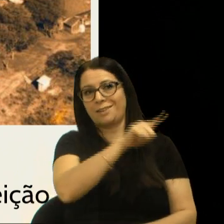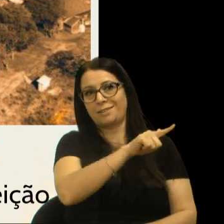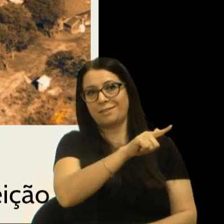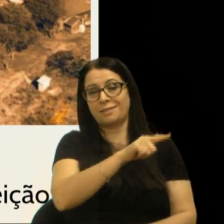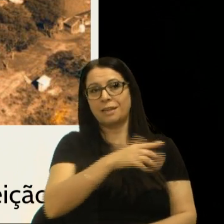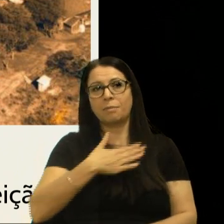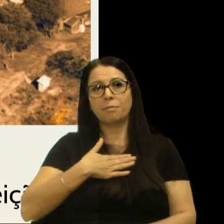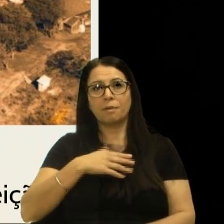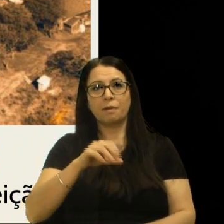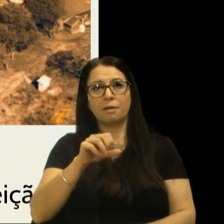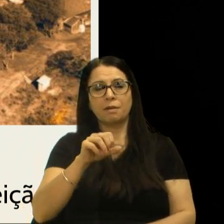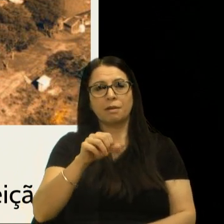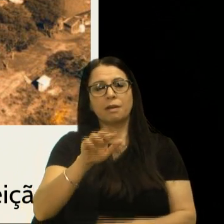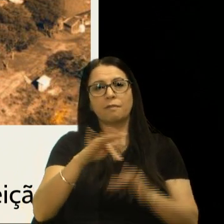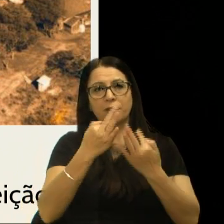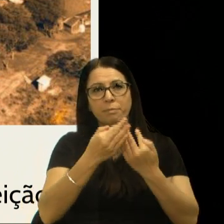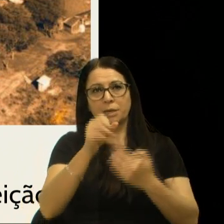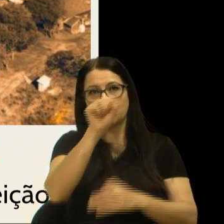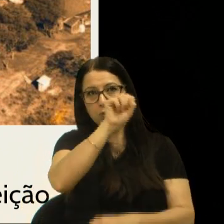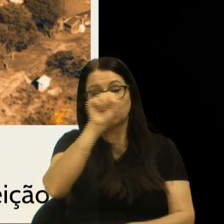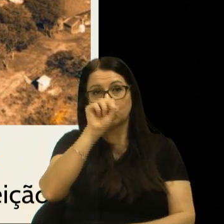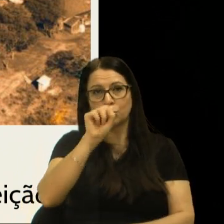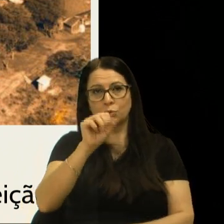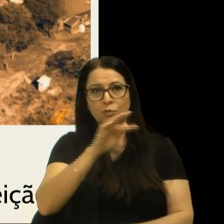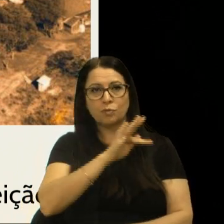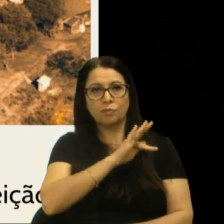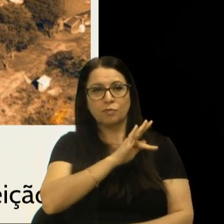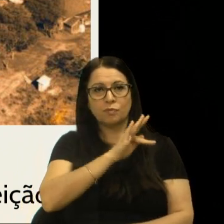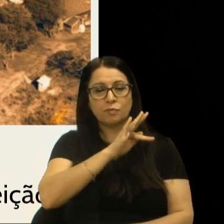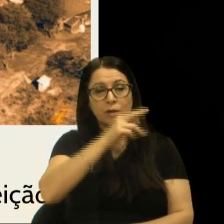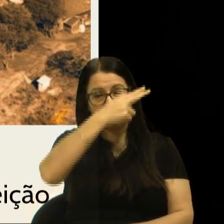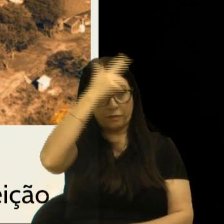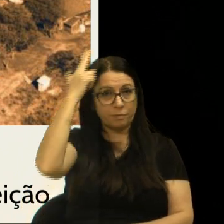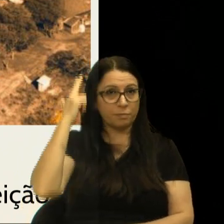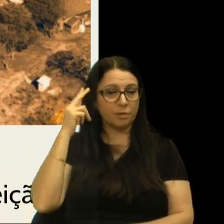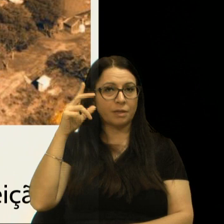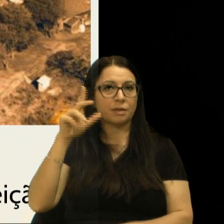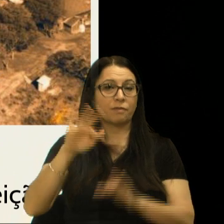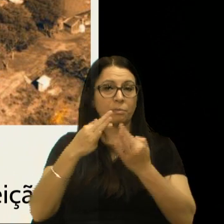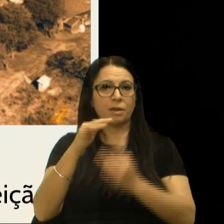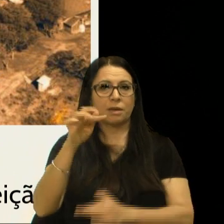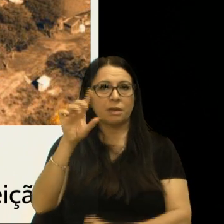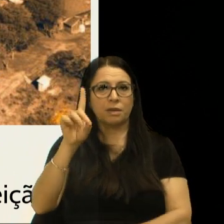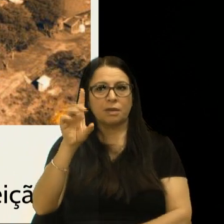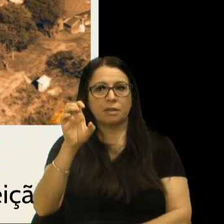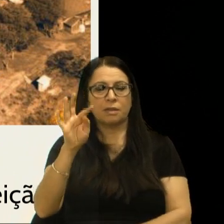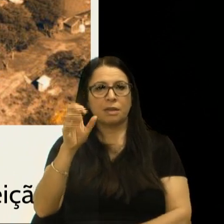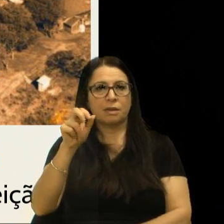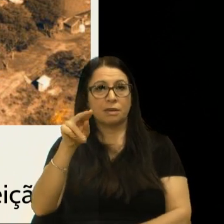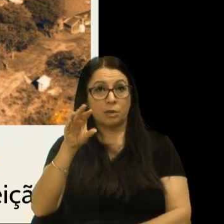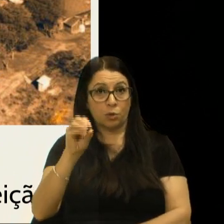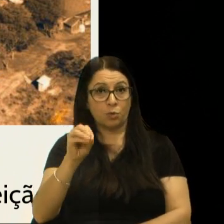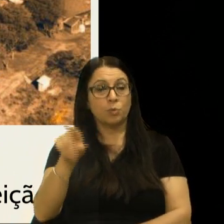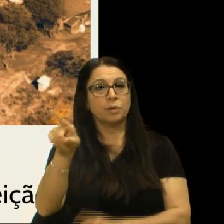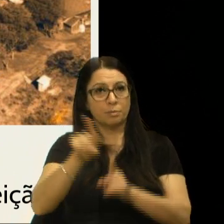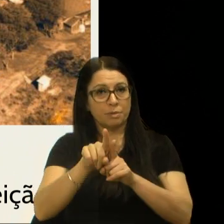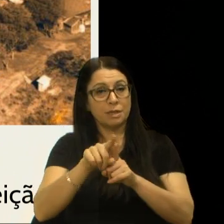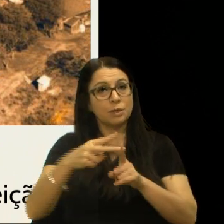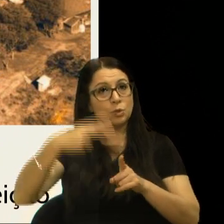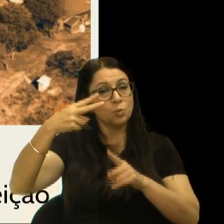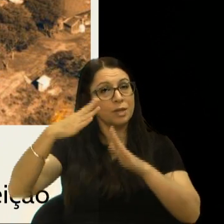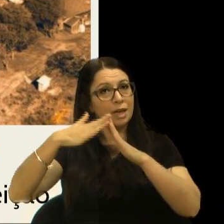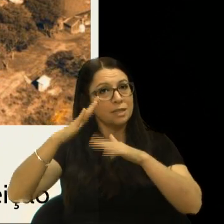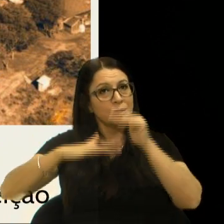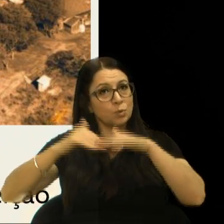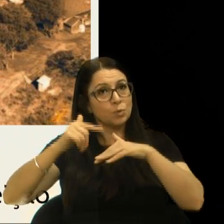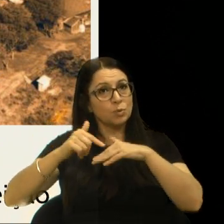sogro do Cassina, né, a família Detânico, que tem uma ligação muito grande com o vereador Cassina, que foi a segunda casa